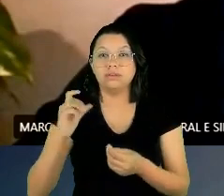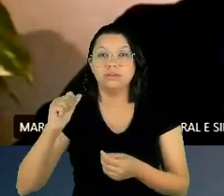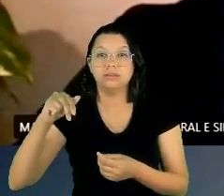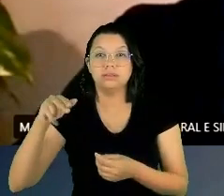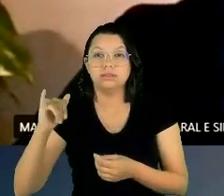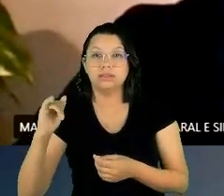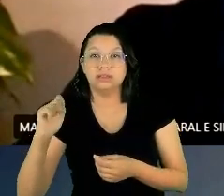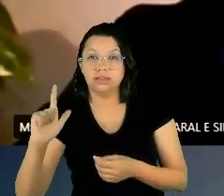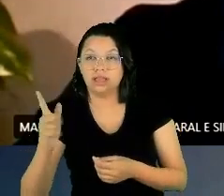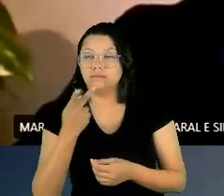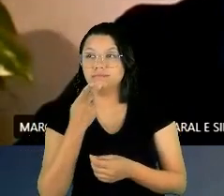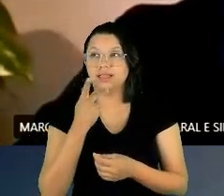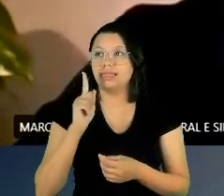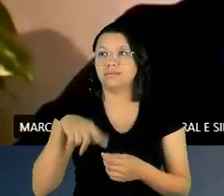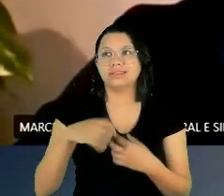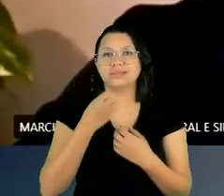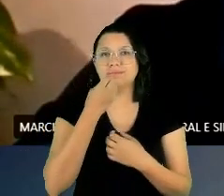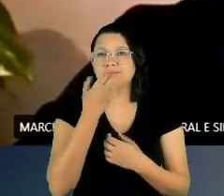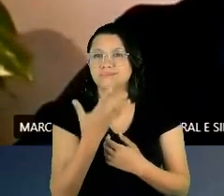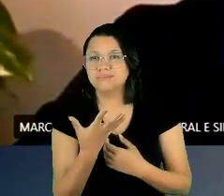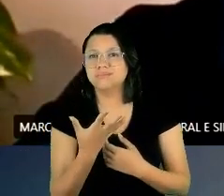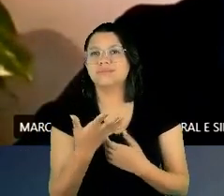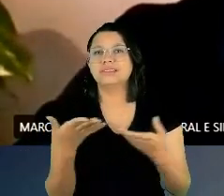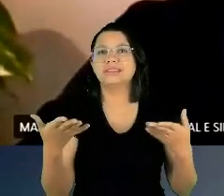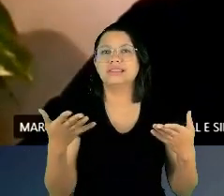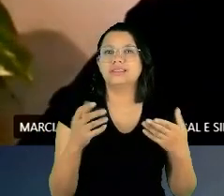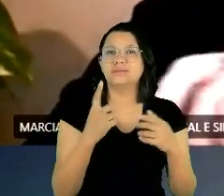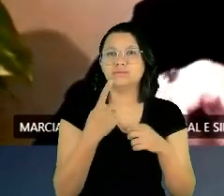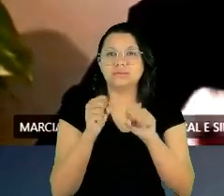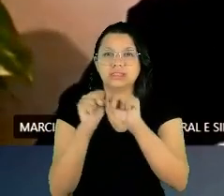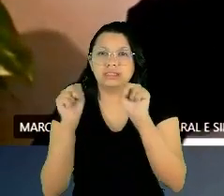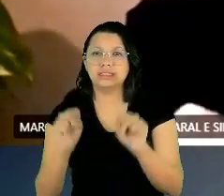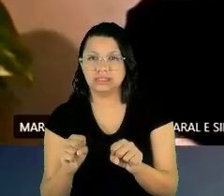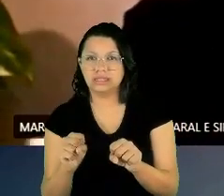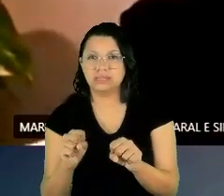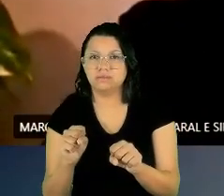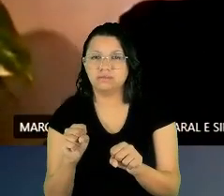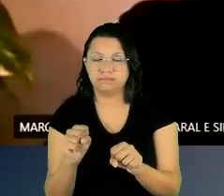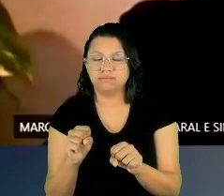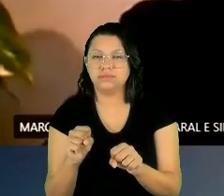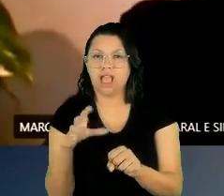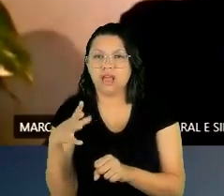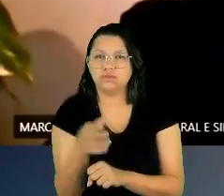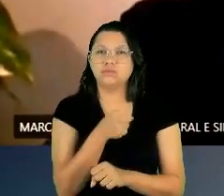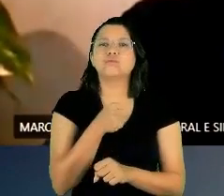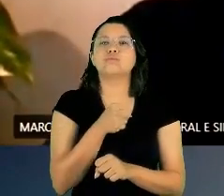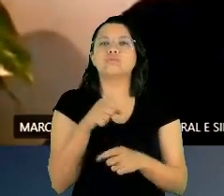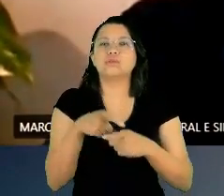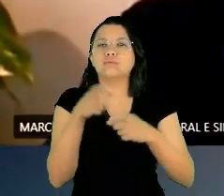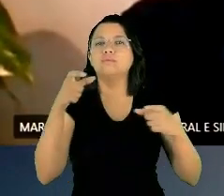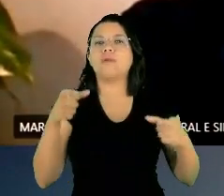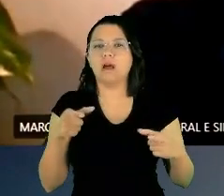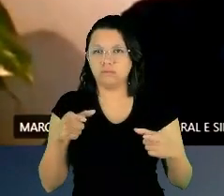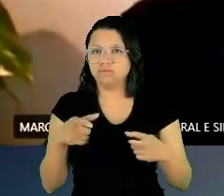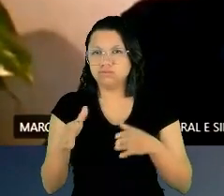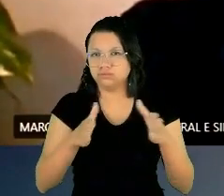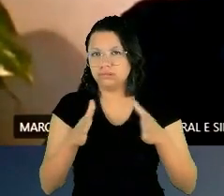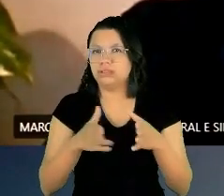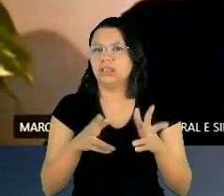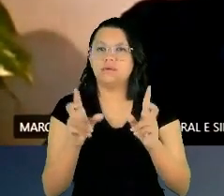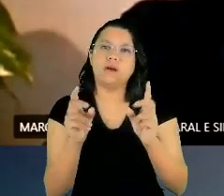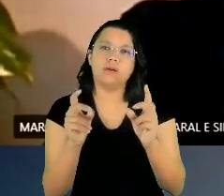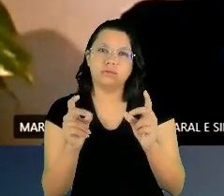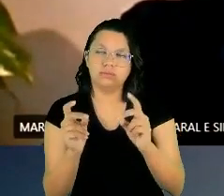Daniel Kahneman chamou, não seja tão efetiva e a sistema 1 acabe tomando conta e assumindo a maior parte do tempo, aquele